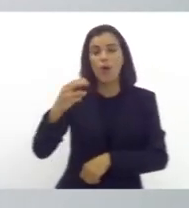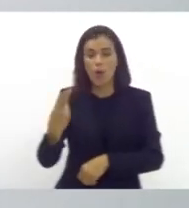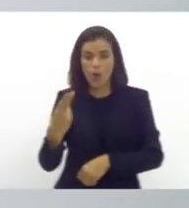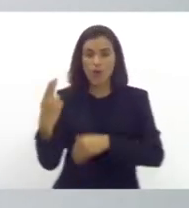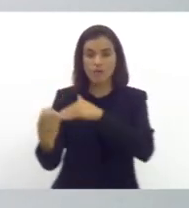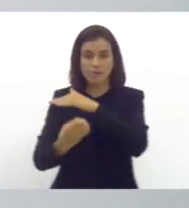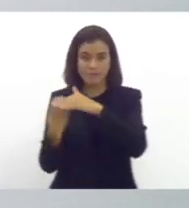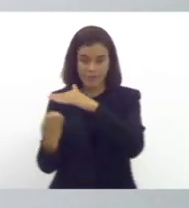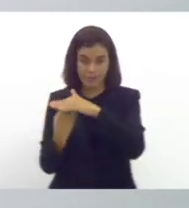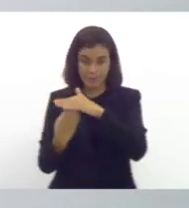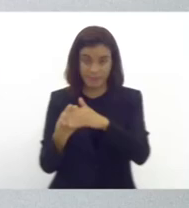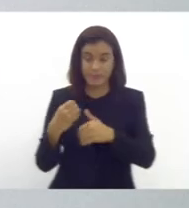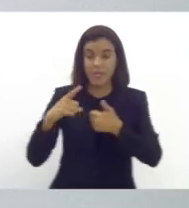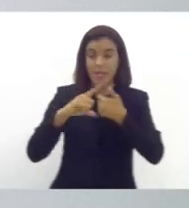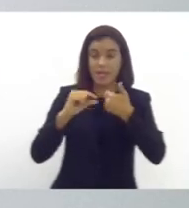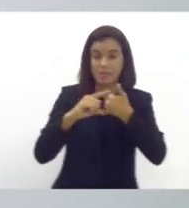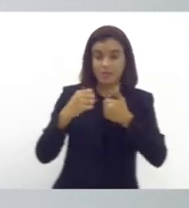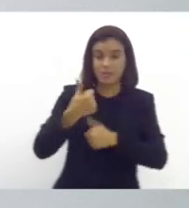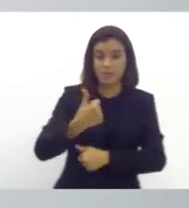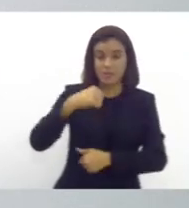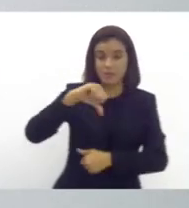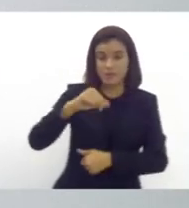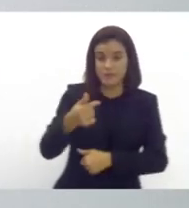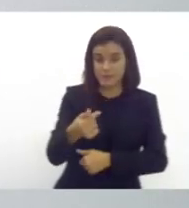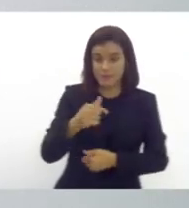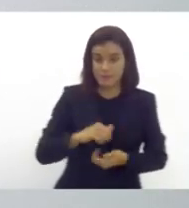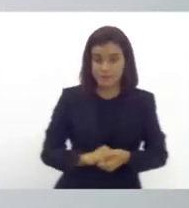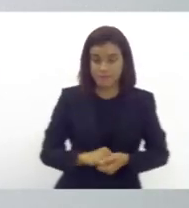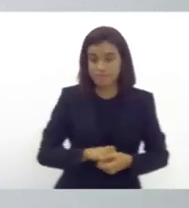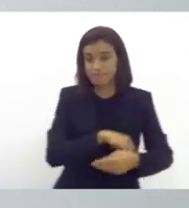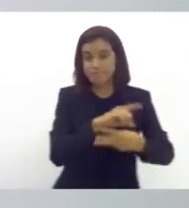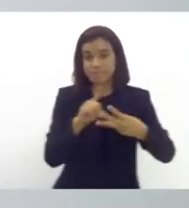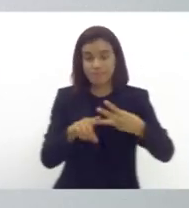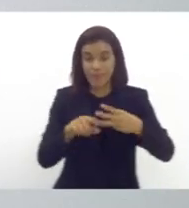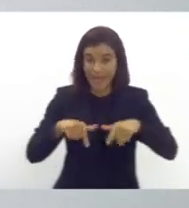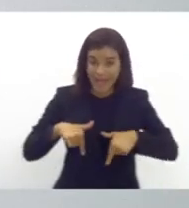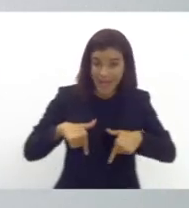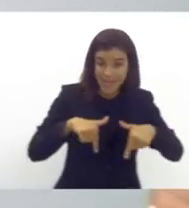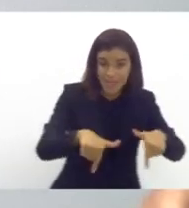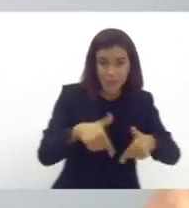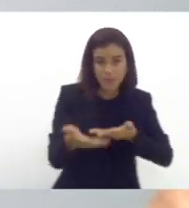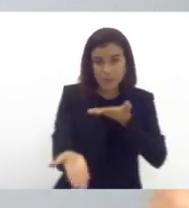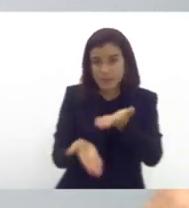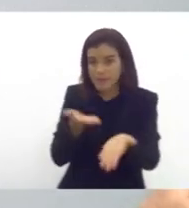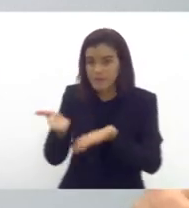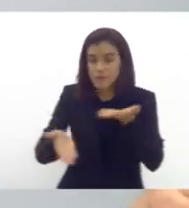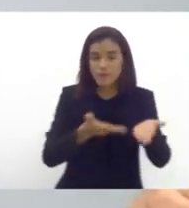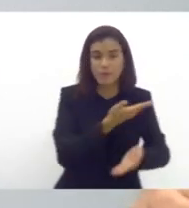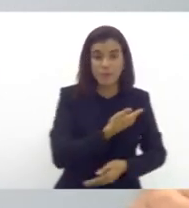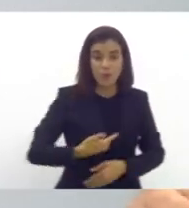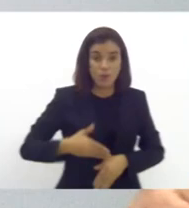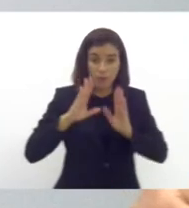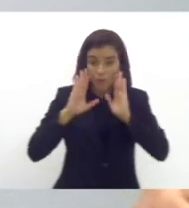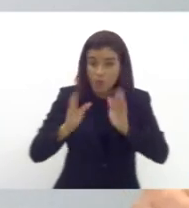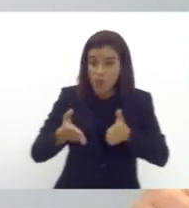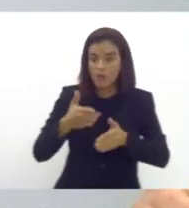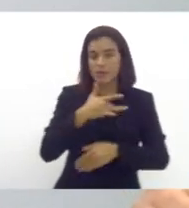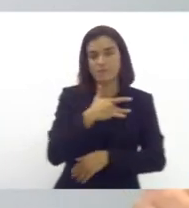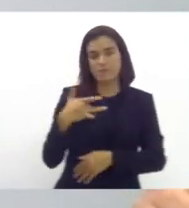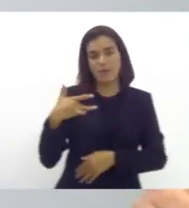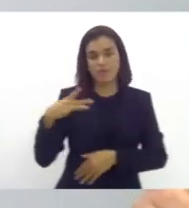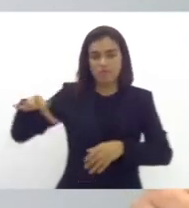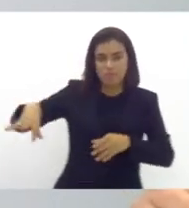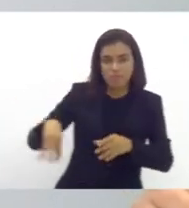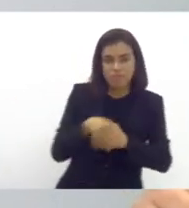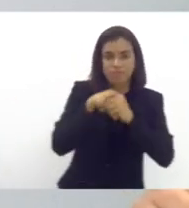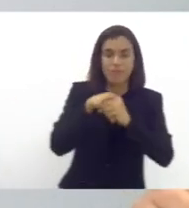artigo 197 e terceiro as ações e serviços públicos de saúde integram